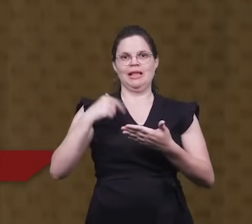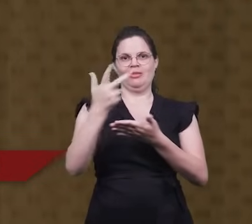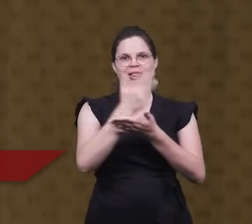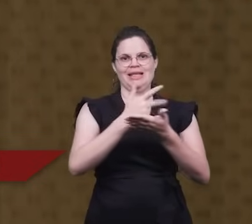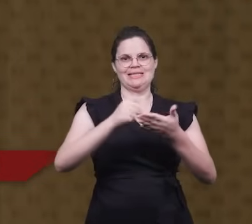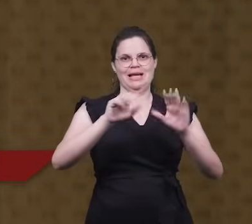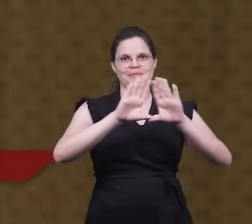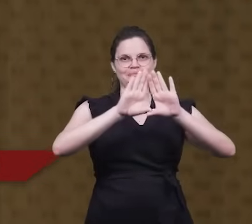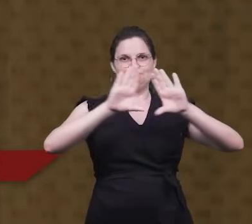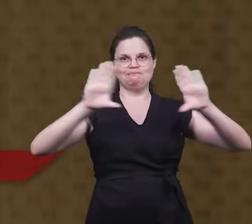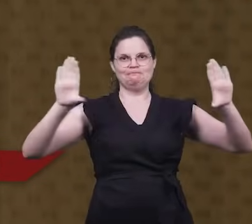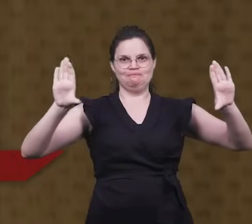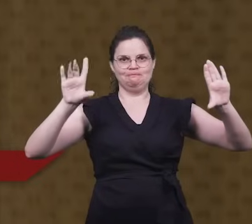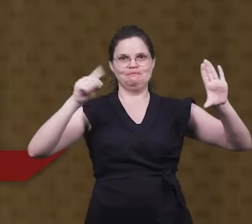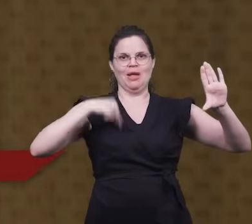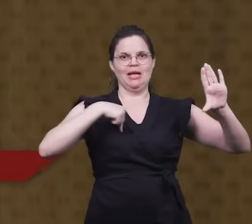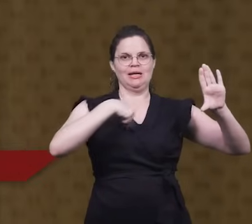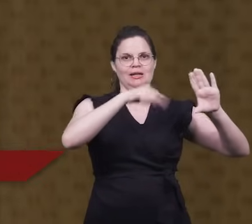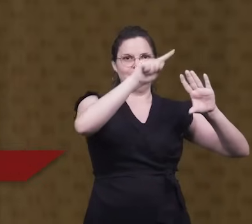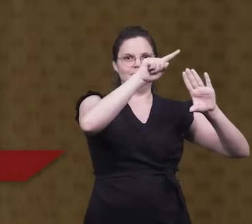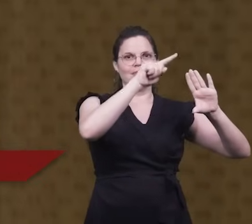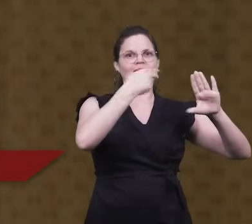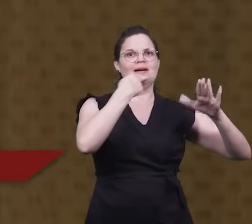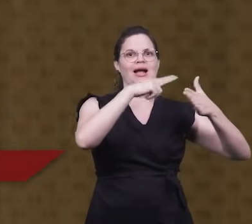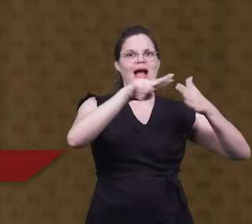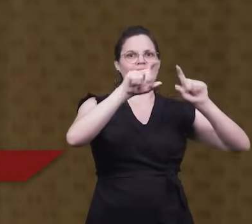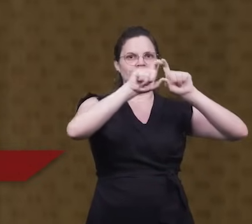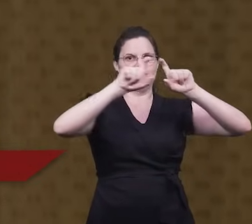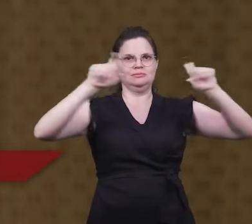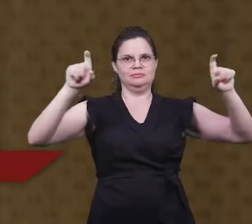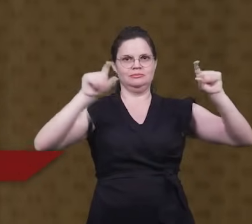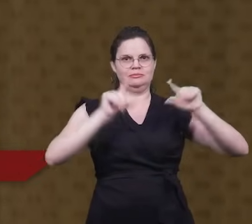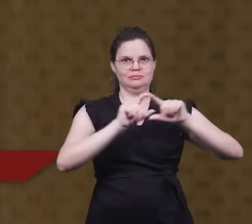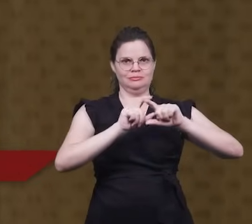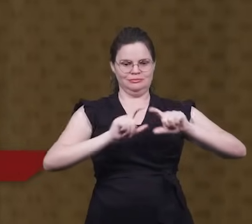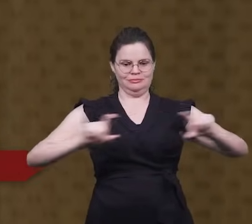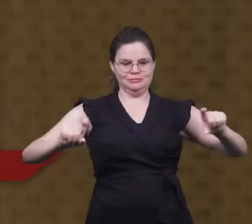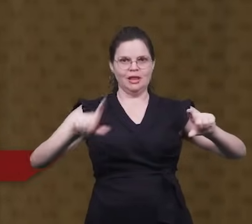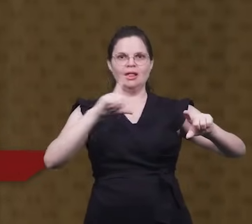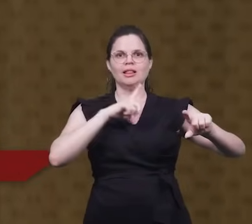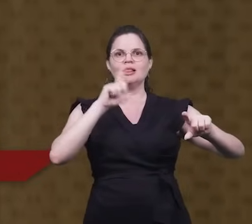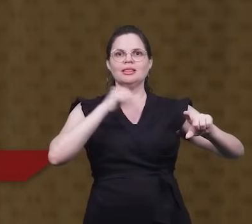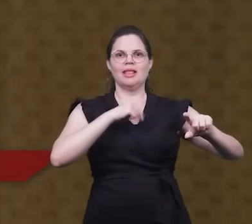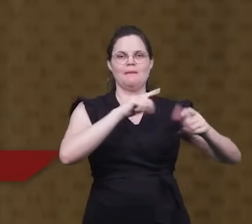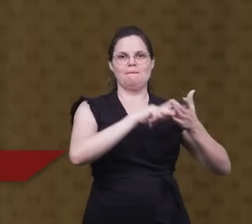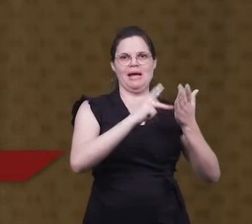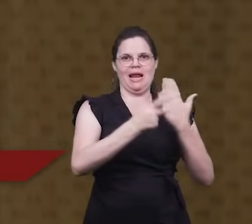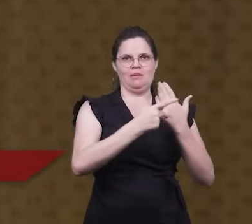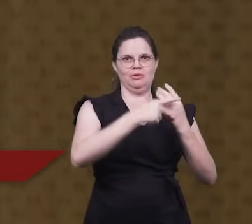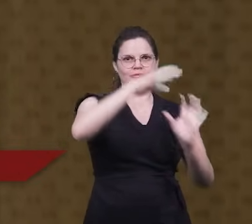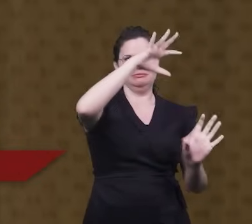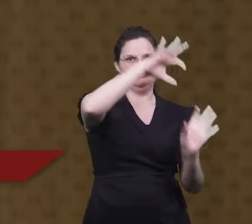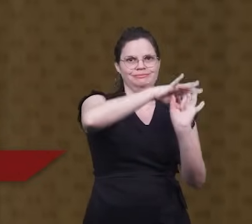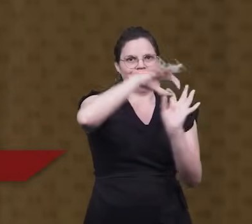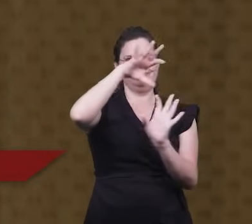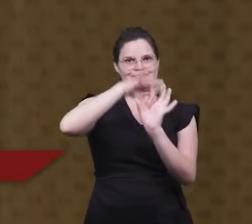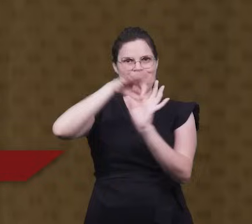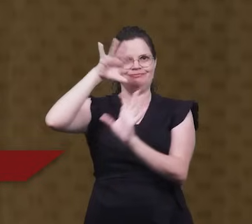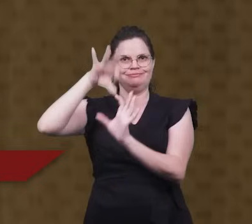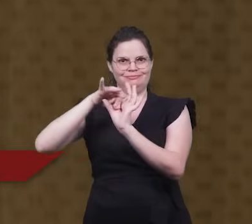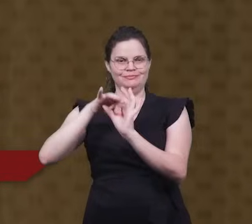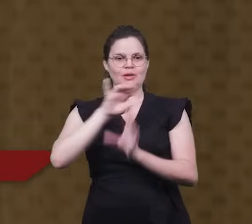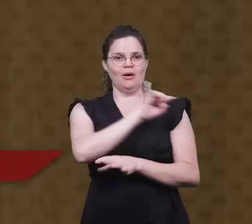temos apresentado nas edições anteriores, que há uma estreita relação entre cada uma das cartas que foram